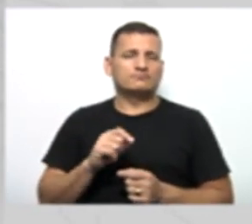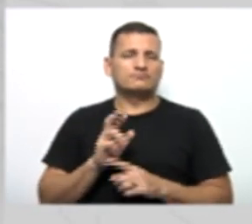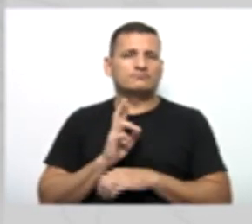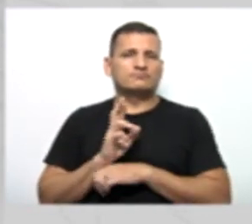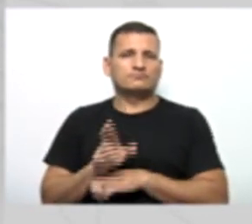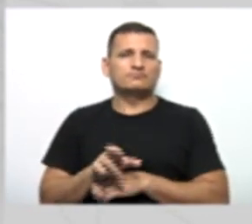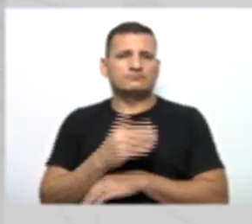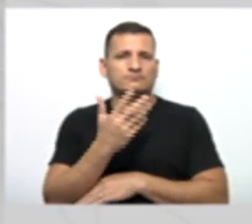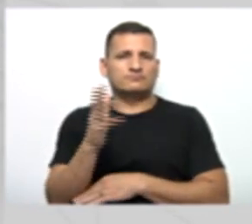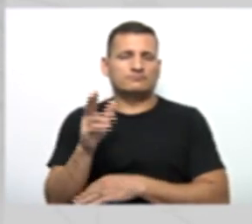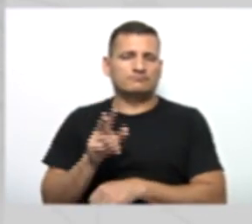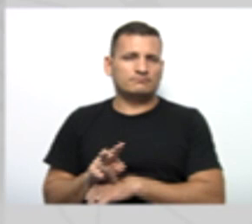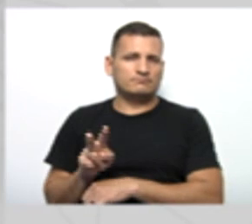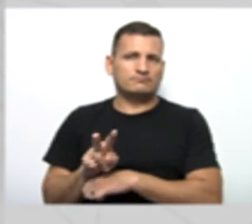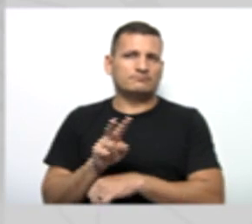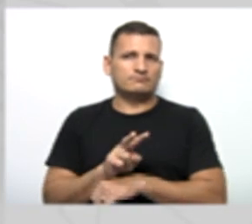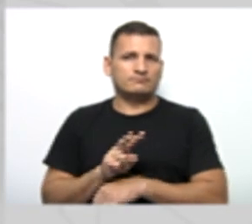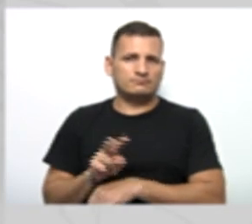preservados.